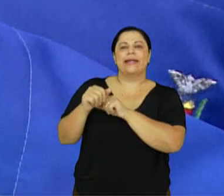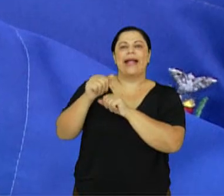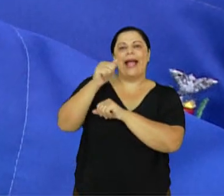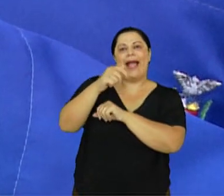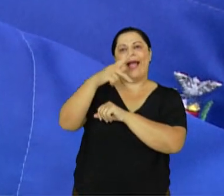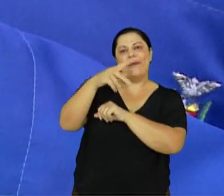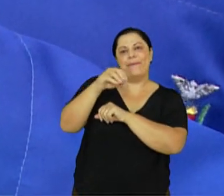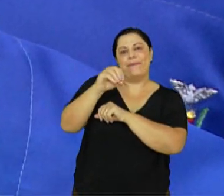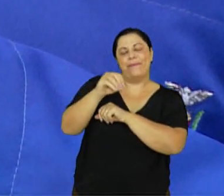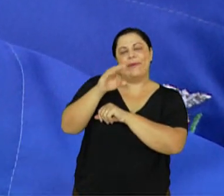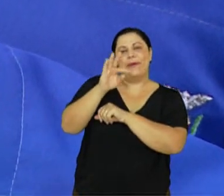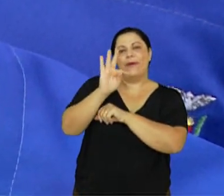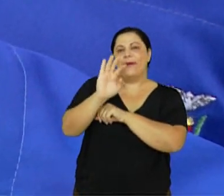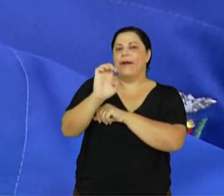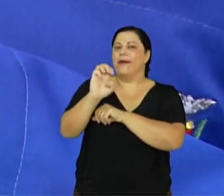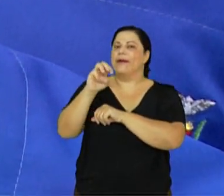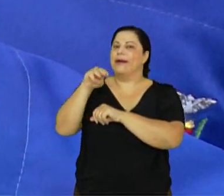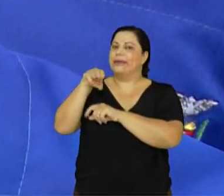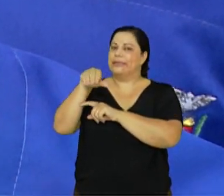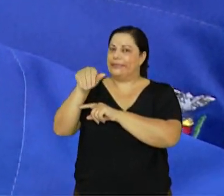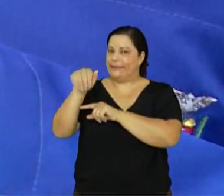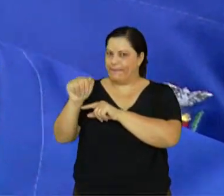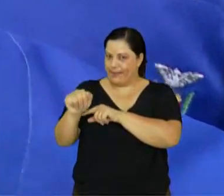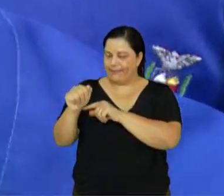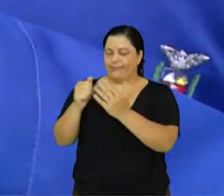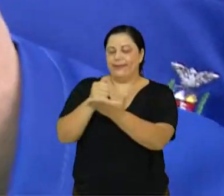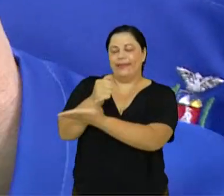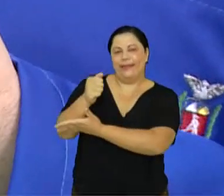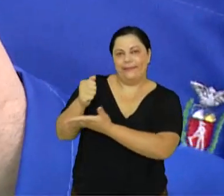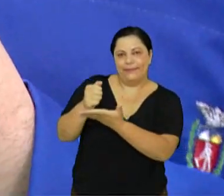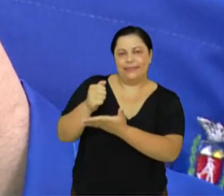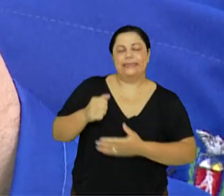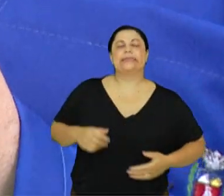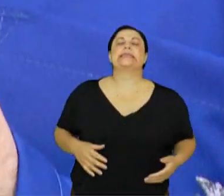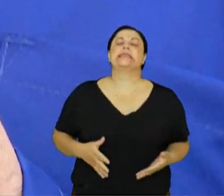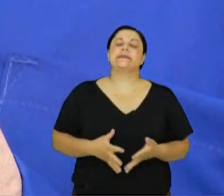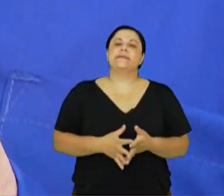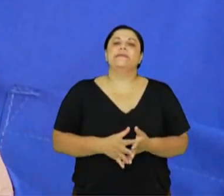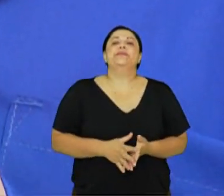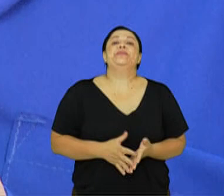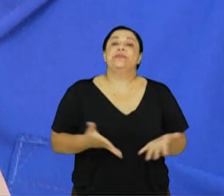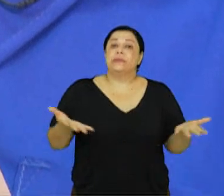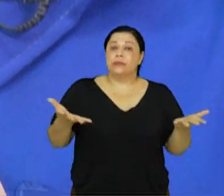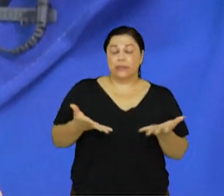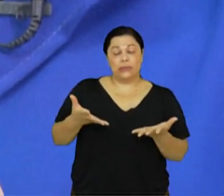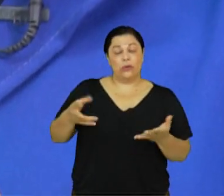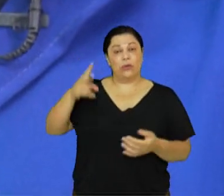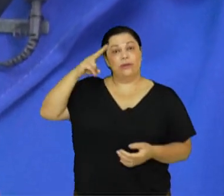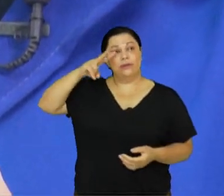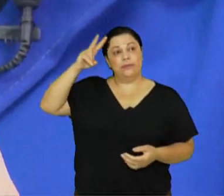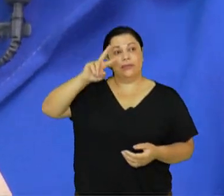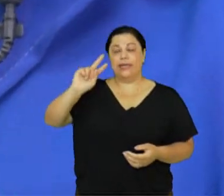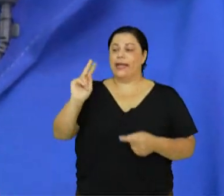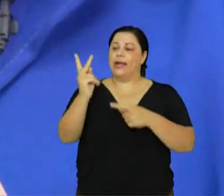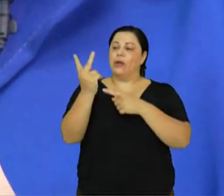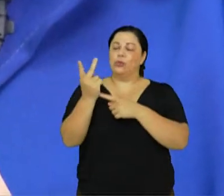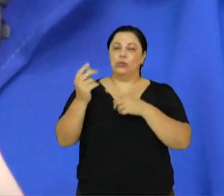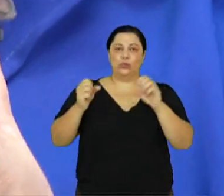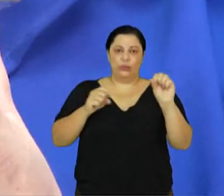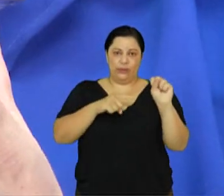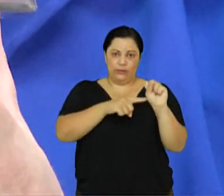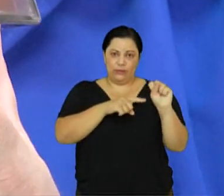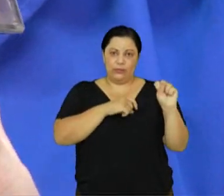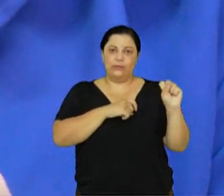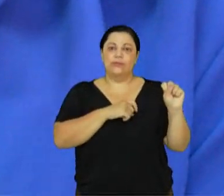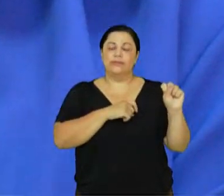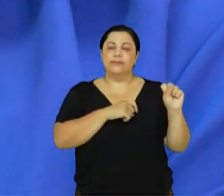da base da nossa pirâmide. Tudo bem? Mas vamos agora relembrar. A altura aqui vale 8 e